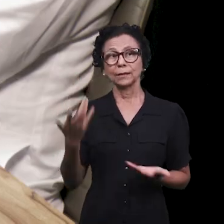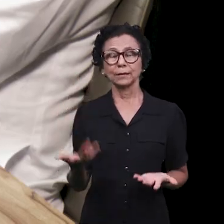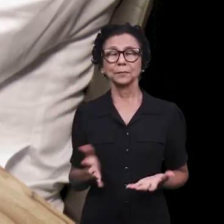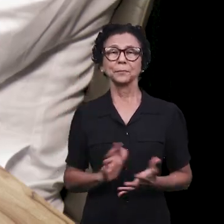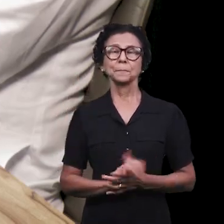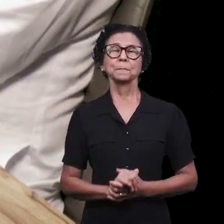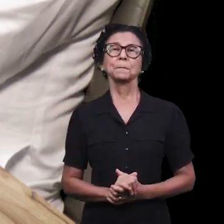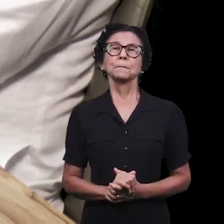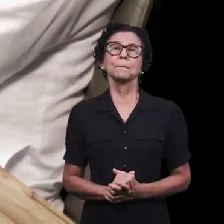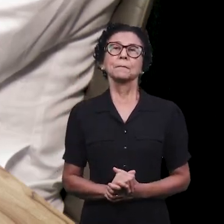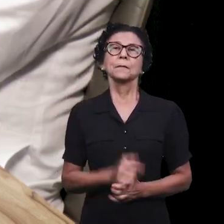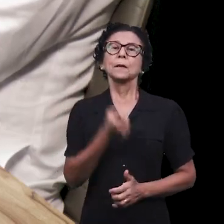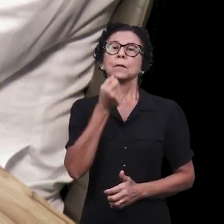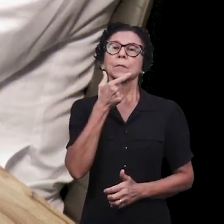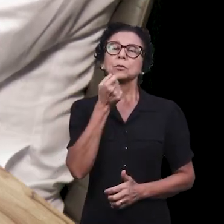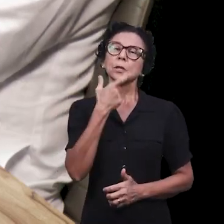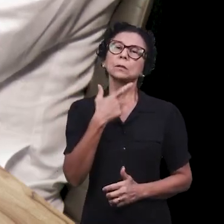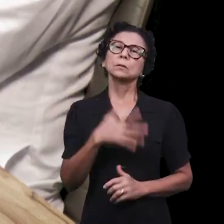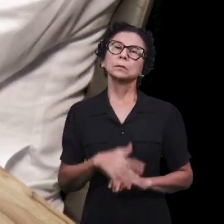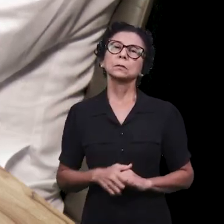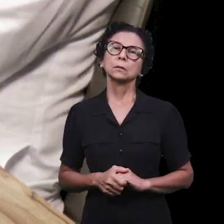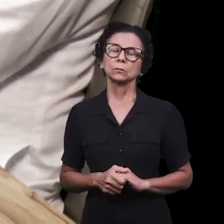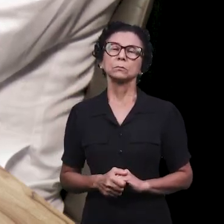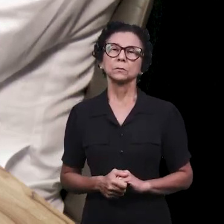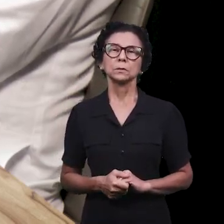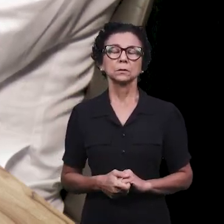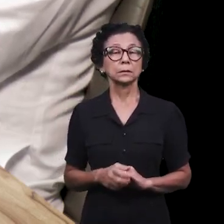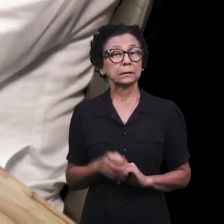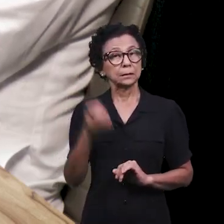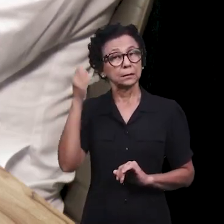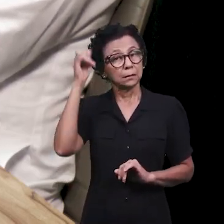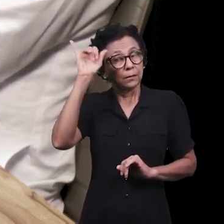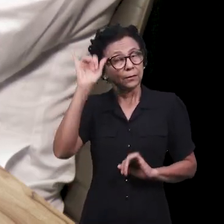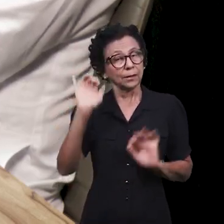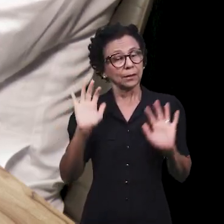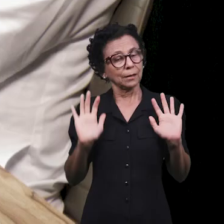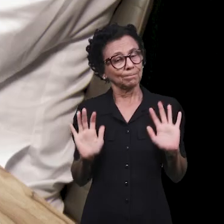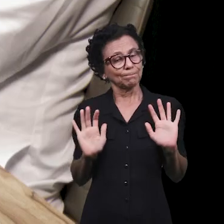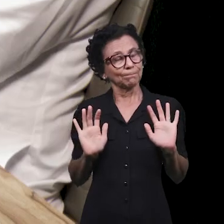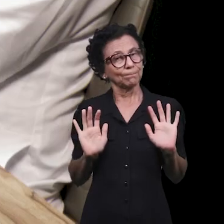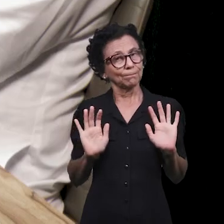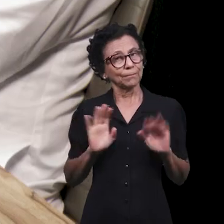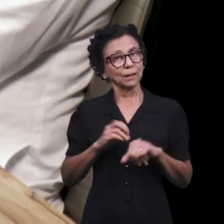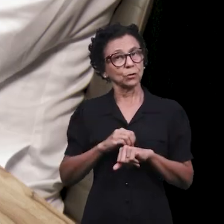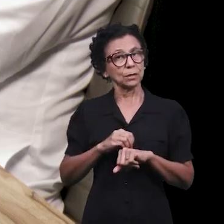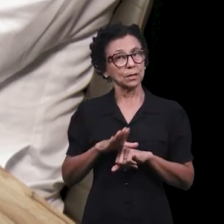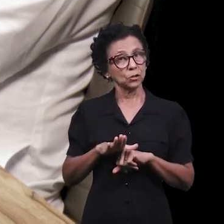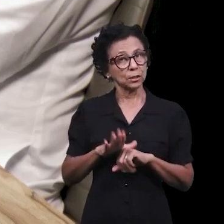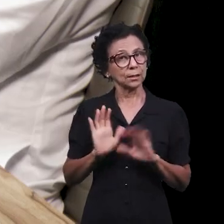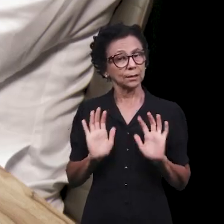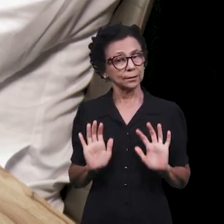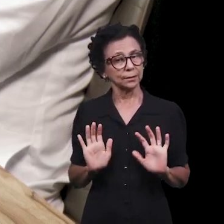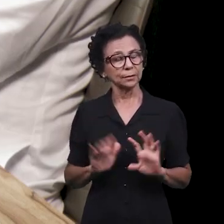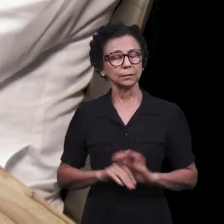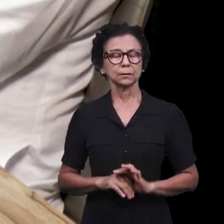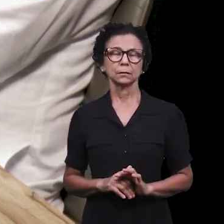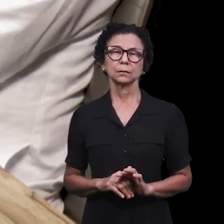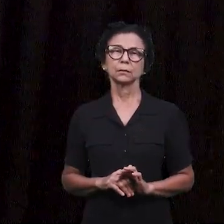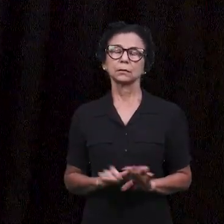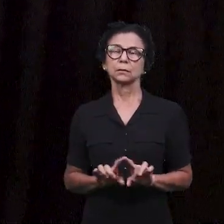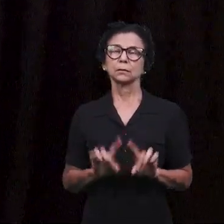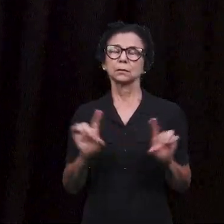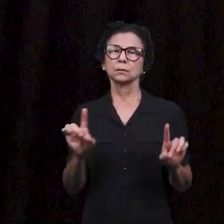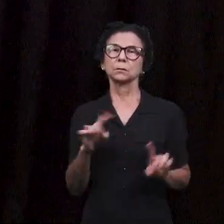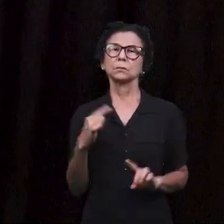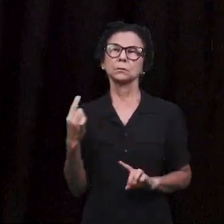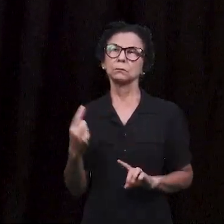Porque a medicação é algo que, se a gente puder evitar o uso da medicação, sempre é o nosso papel. Então, geralmente, quando